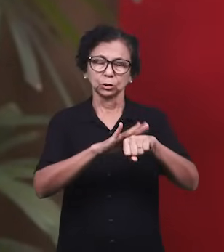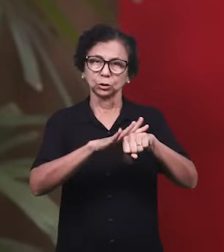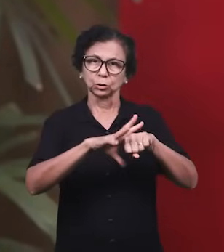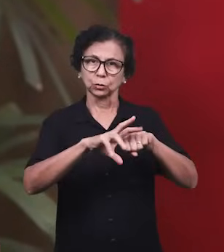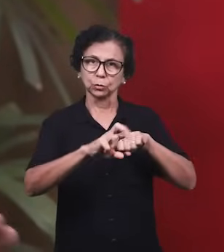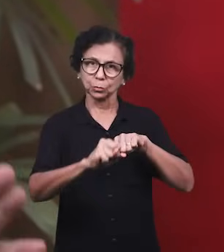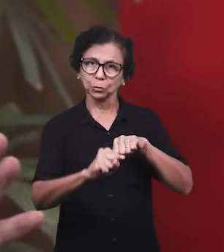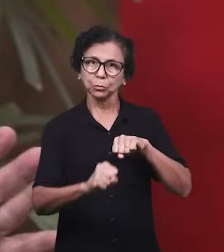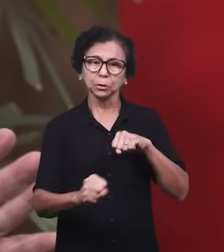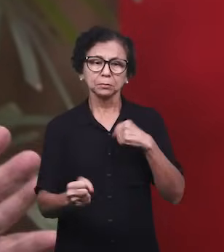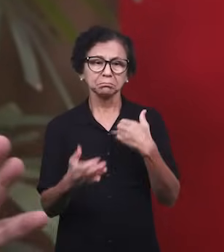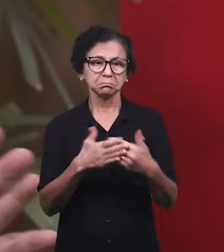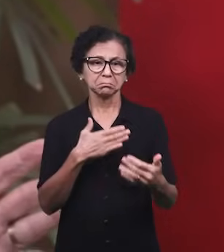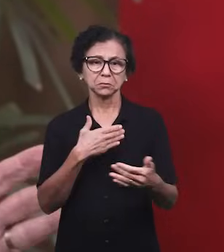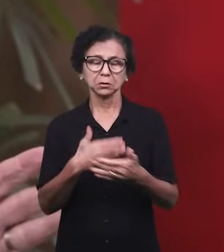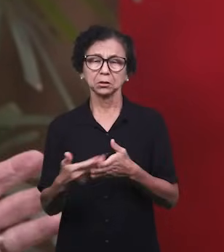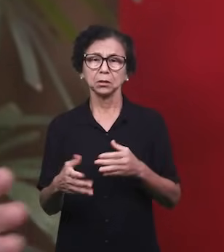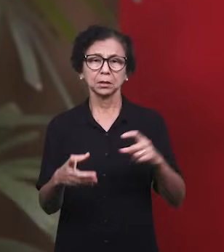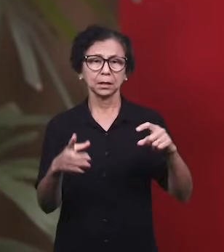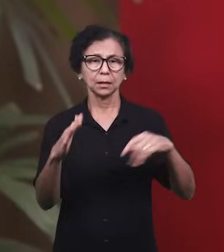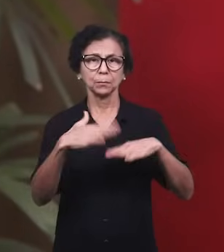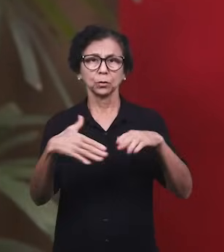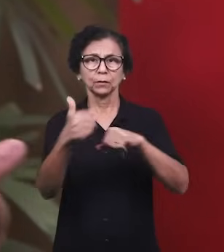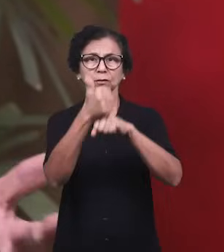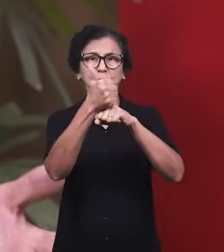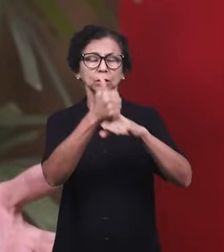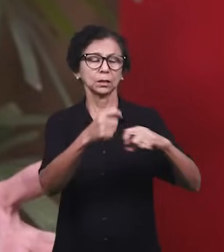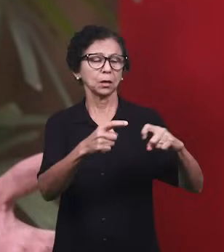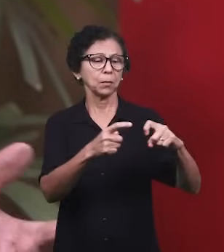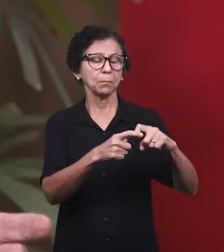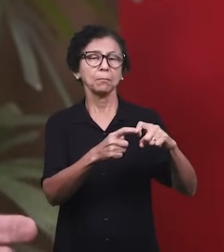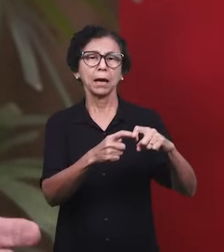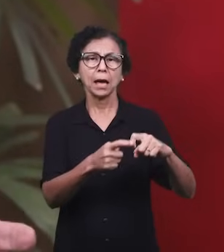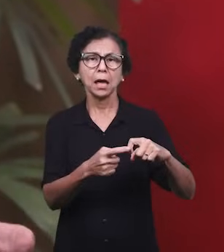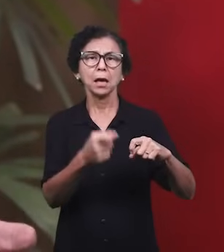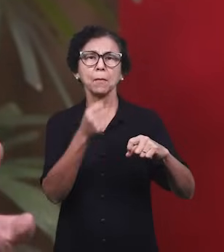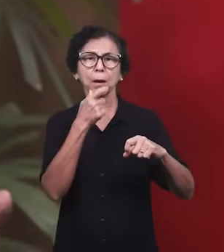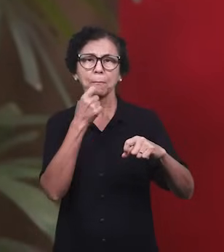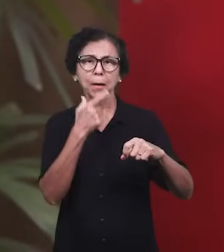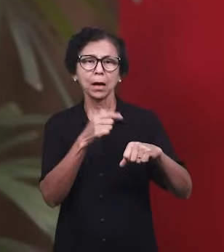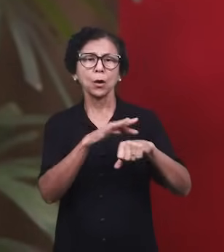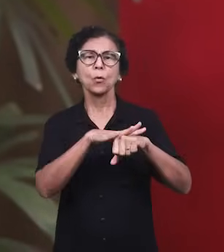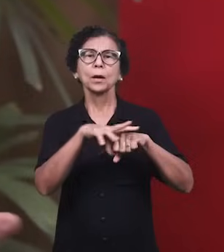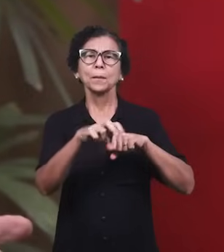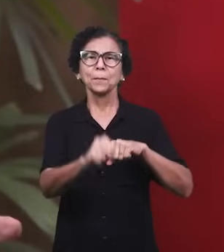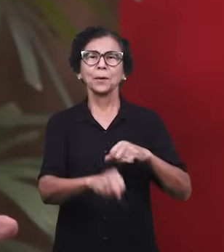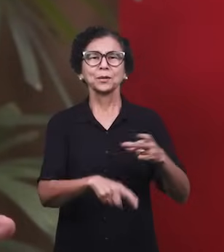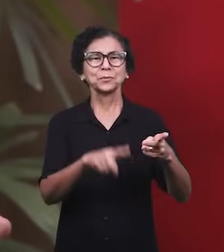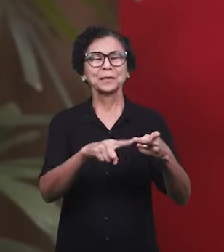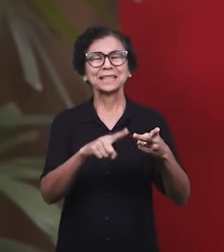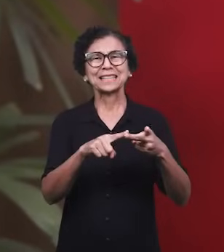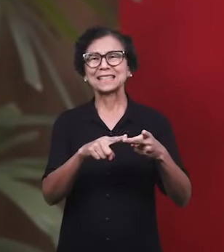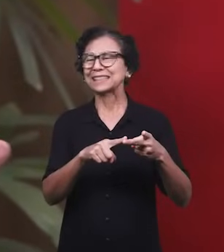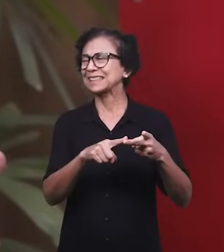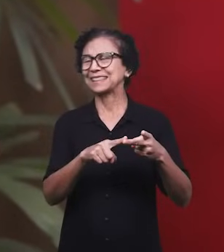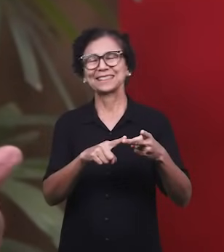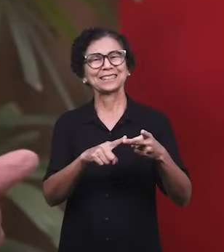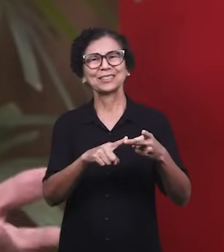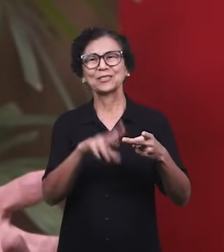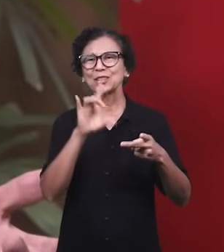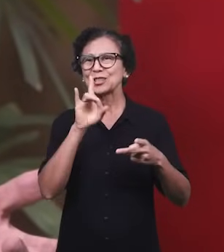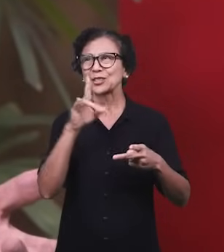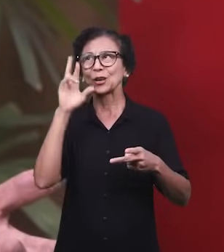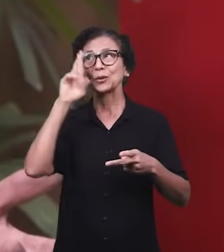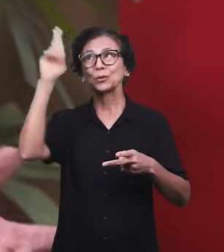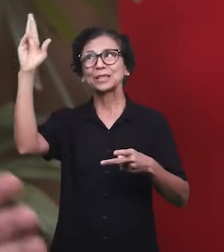cura, qualquer médico pode curar, qualquer recurso da medicina pode curar, mas o caso da maravilha não. Esse é só o médico